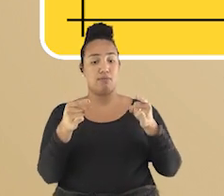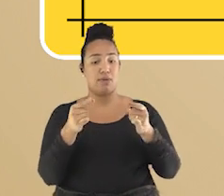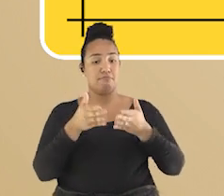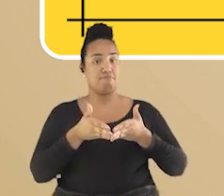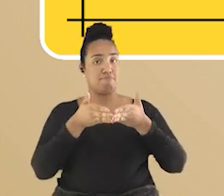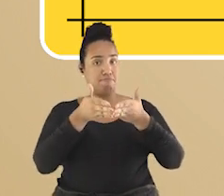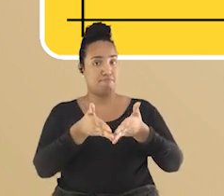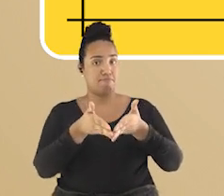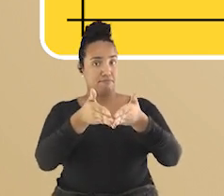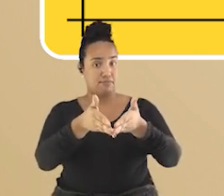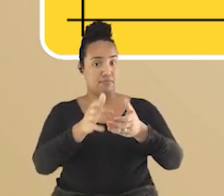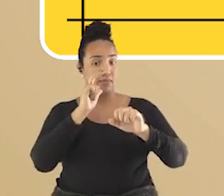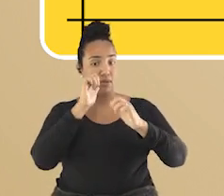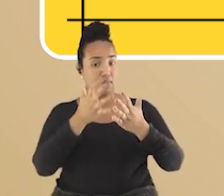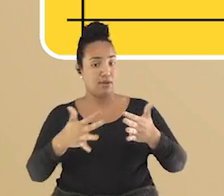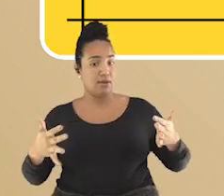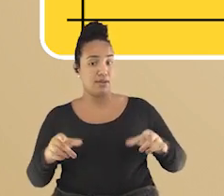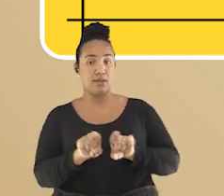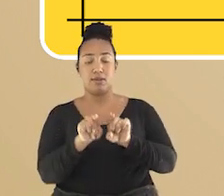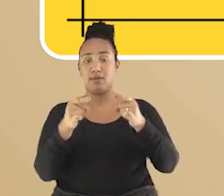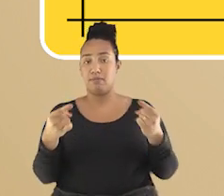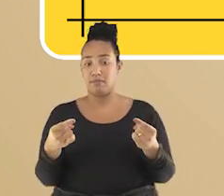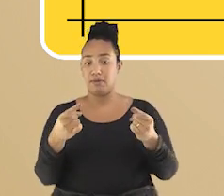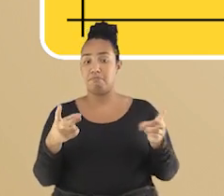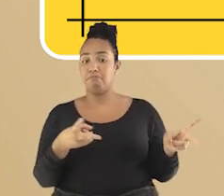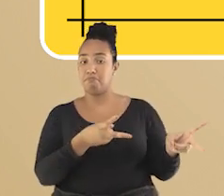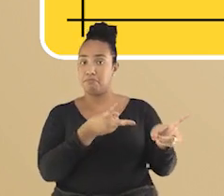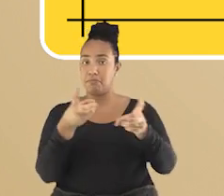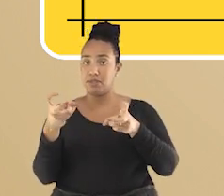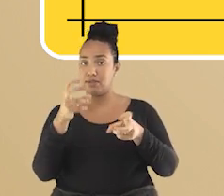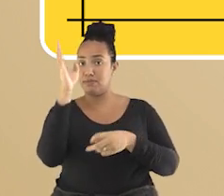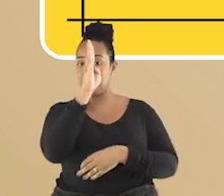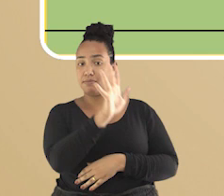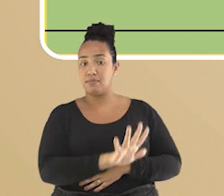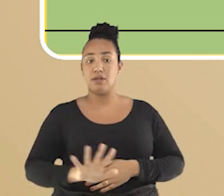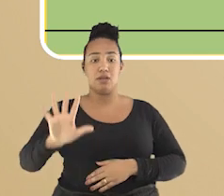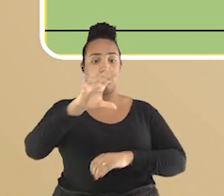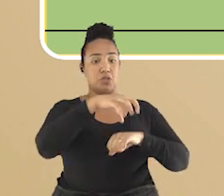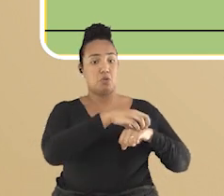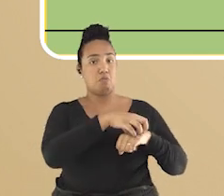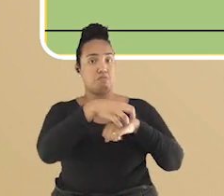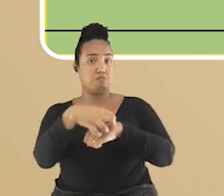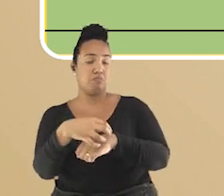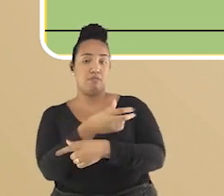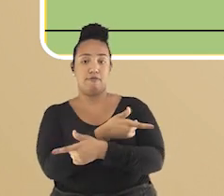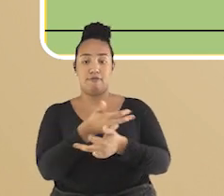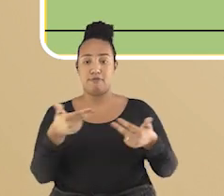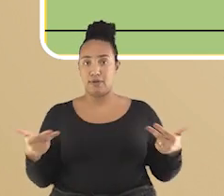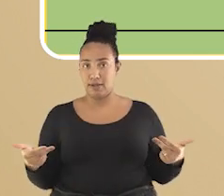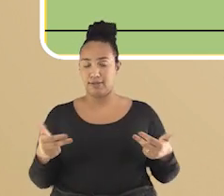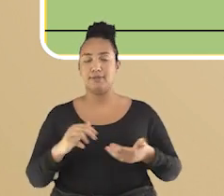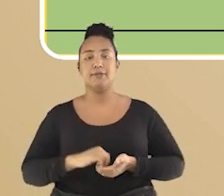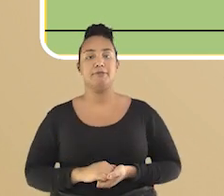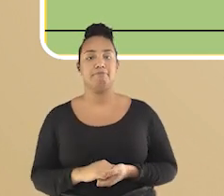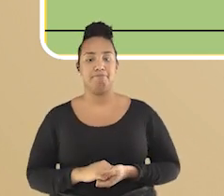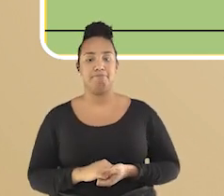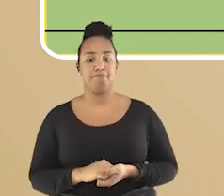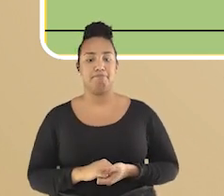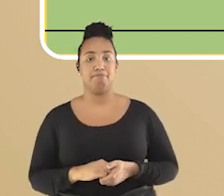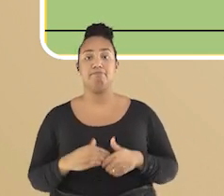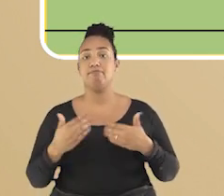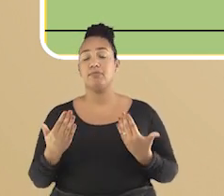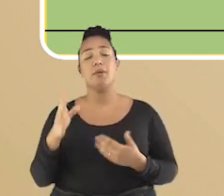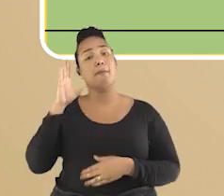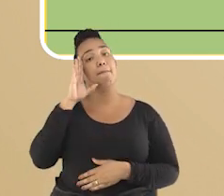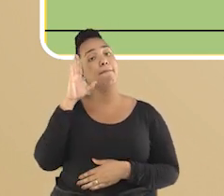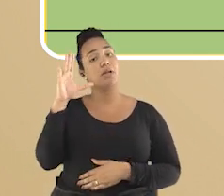e a importância das diferentes formas de locomoção no Brasil. Principalmente nas cidades, nos